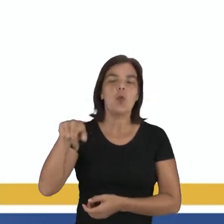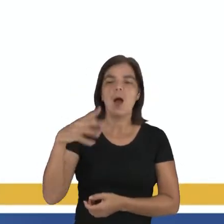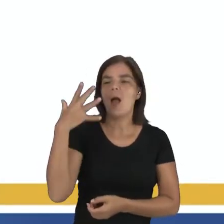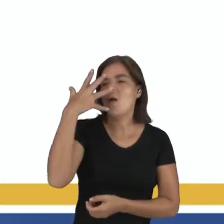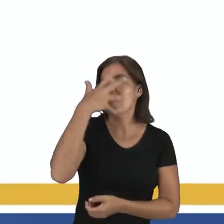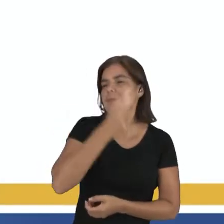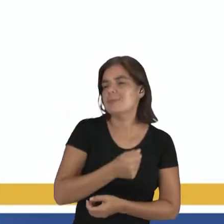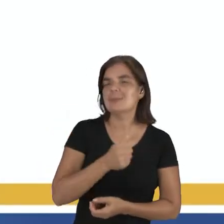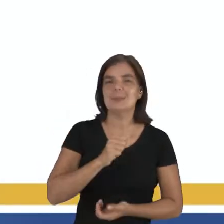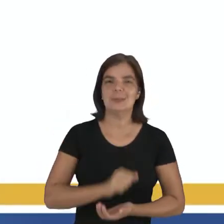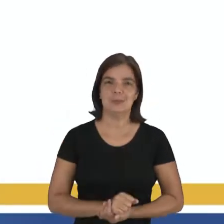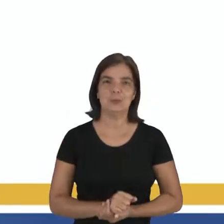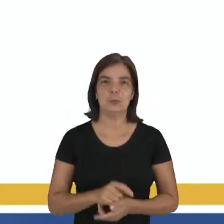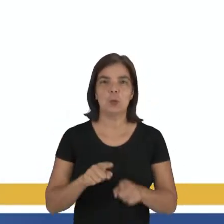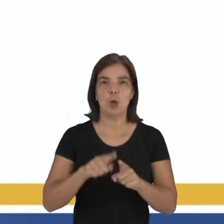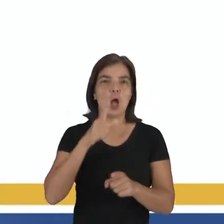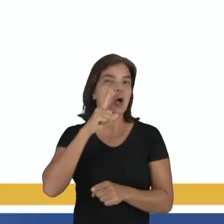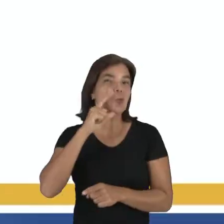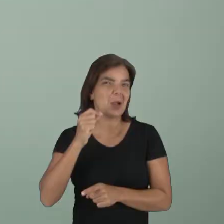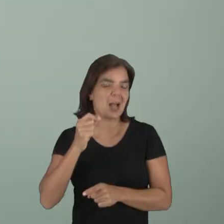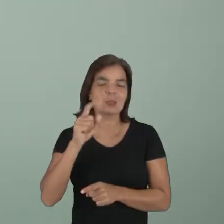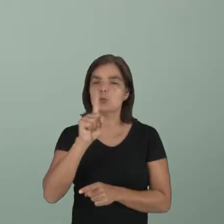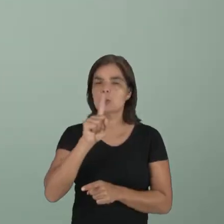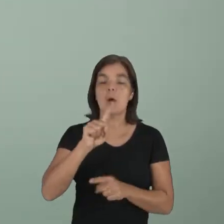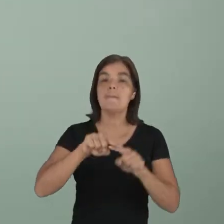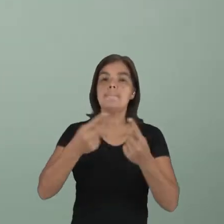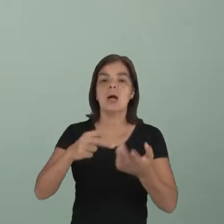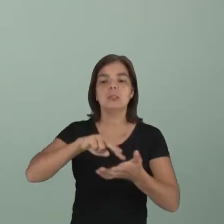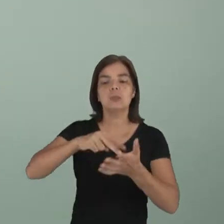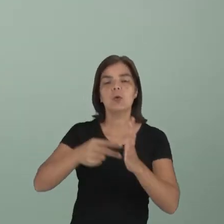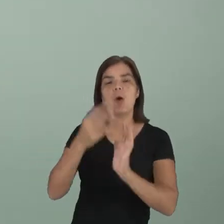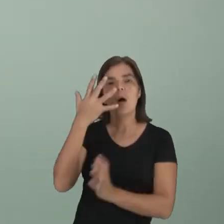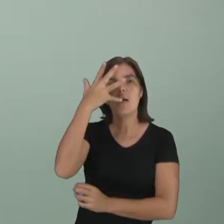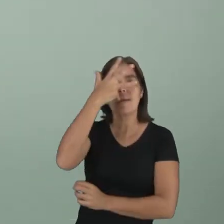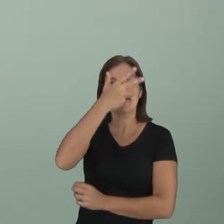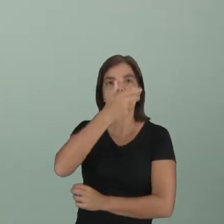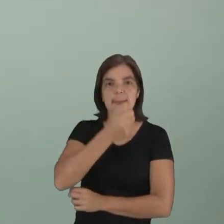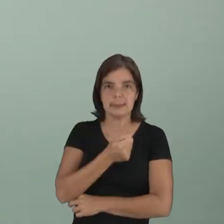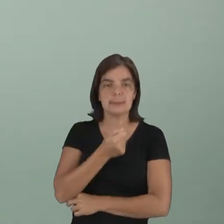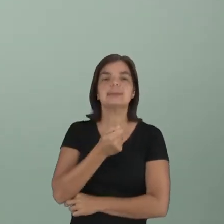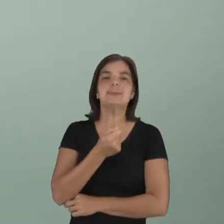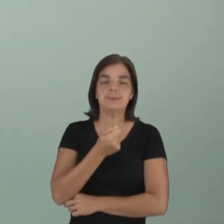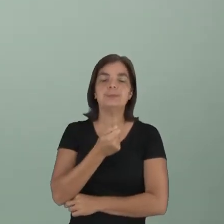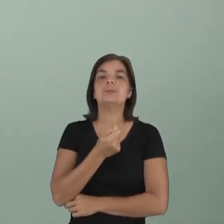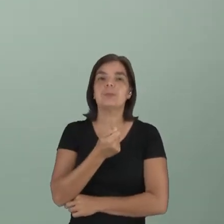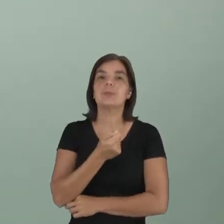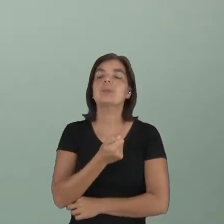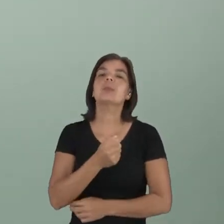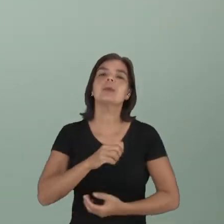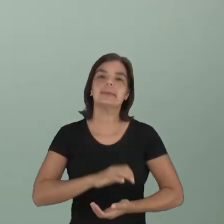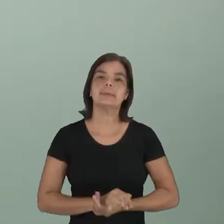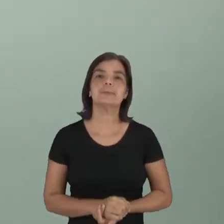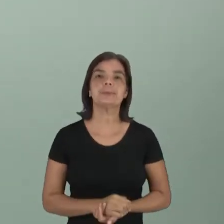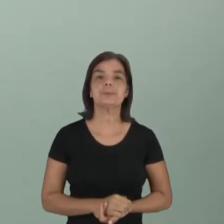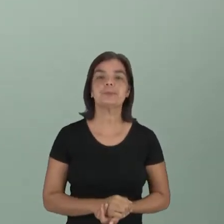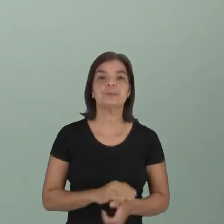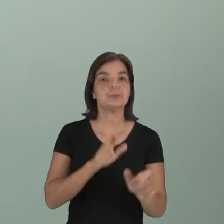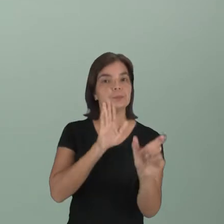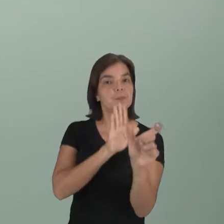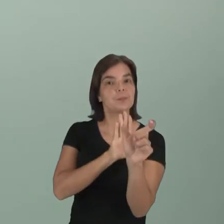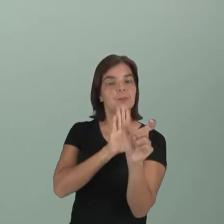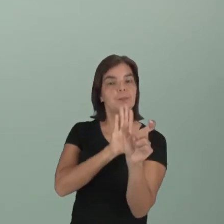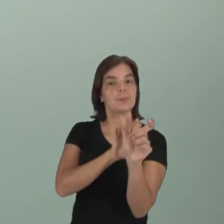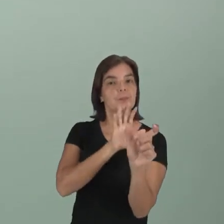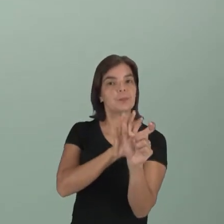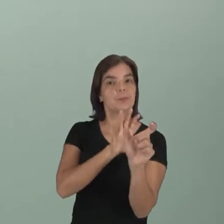não é um animal, não é um felino no sentido literal. A palavra gato está sendo utilizada no sentido figurado, no